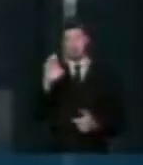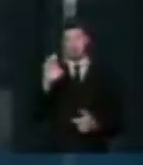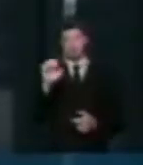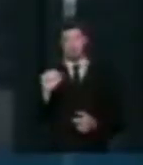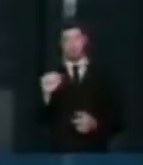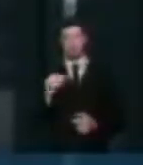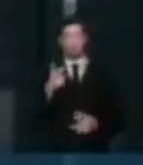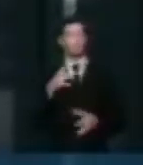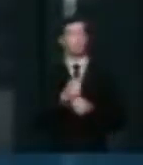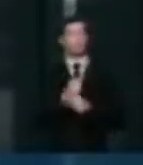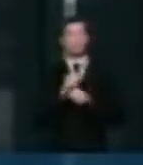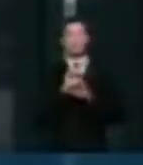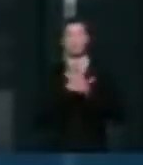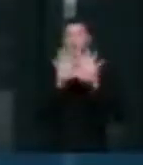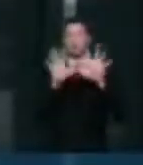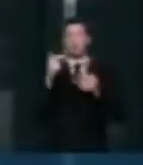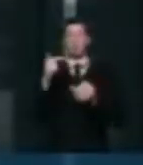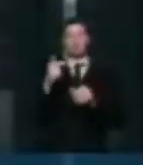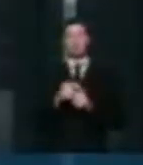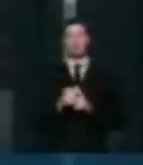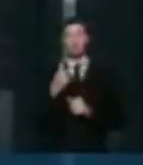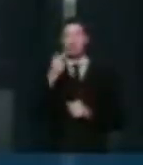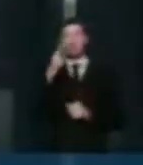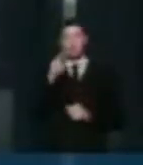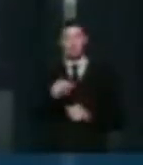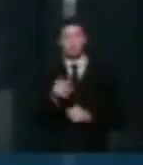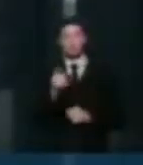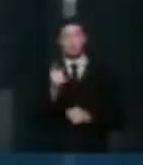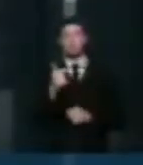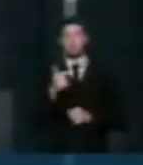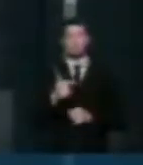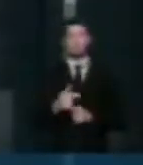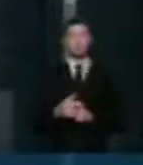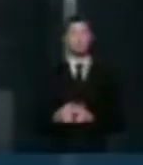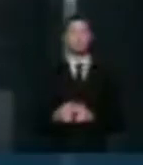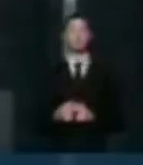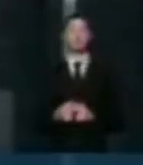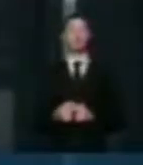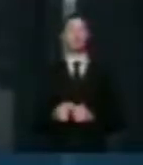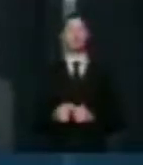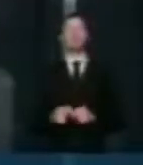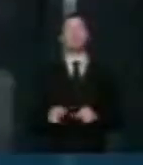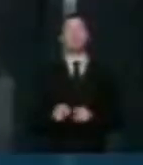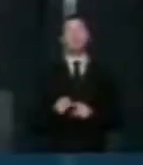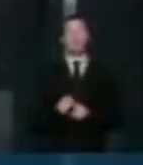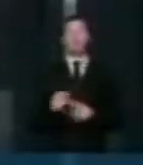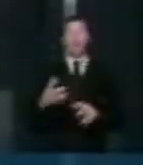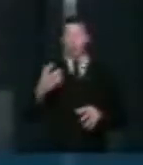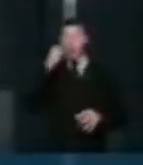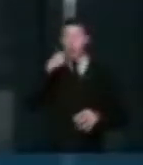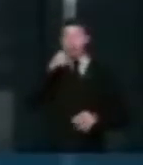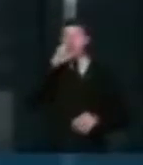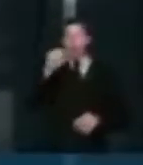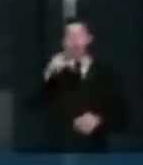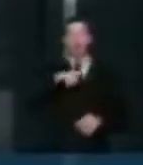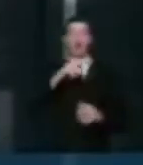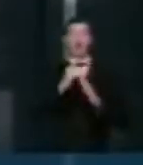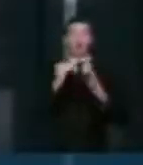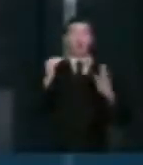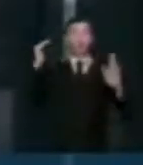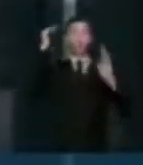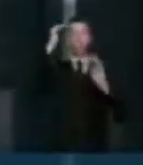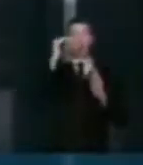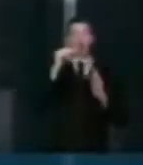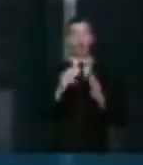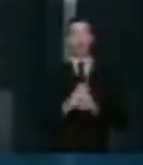está contabilizado no orçamento. Não registramos ainda os superávites recordes que o governo tem contabilizado. E o contingencionamento?